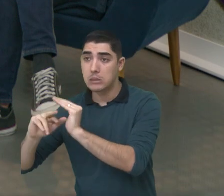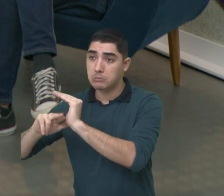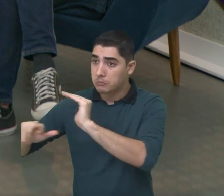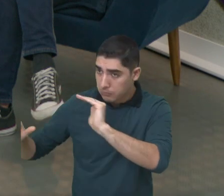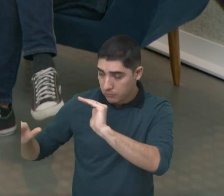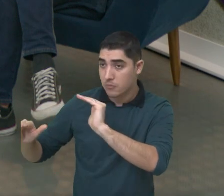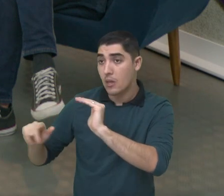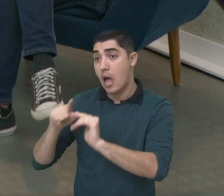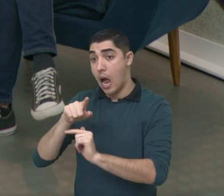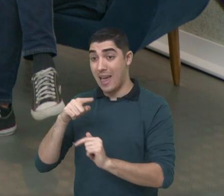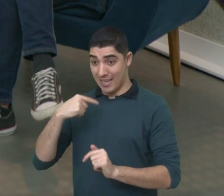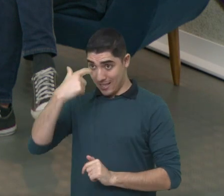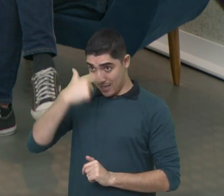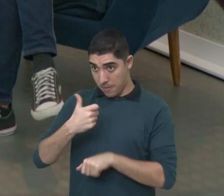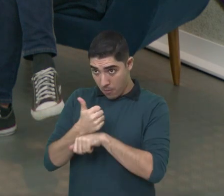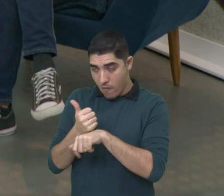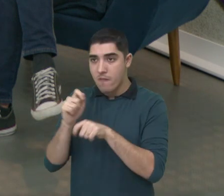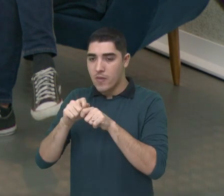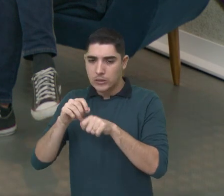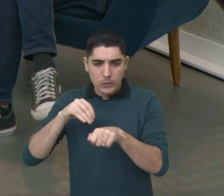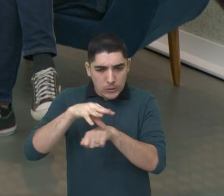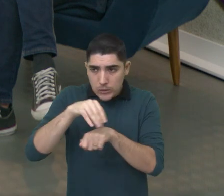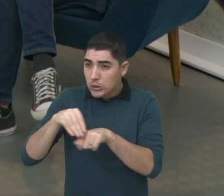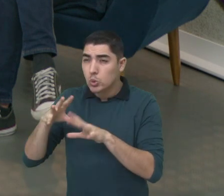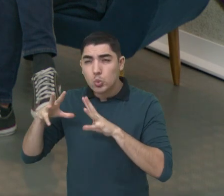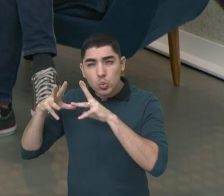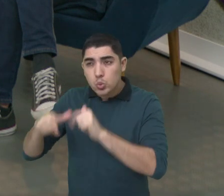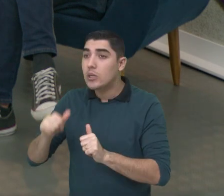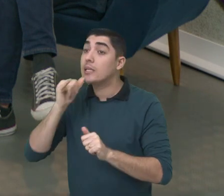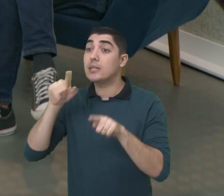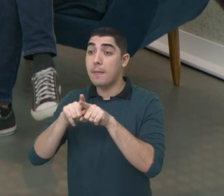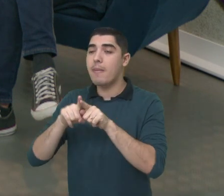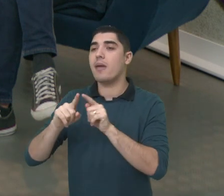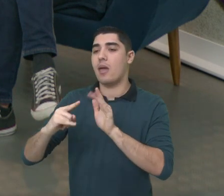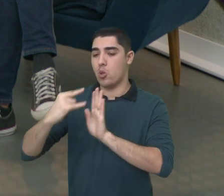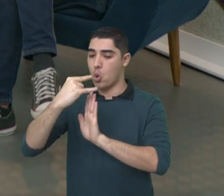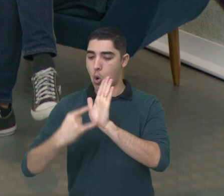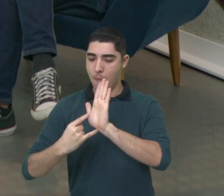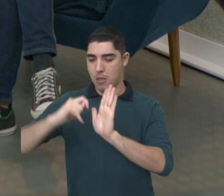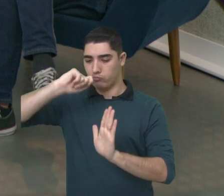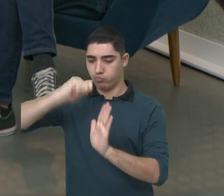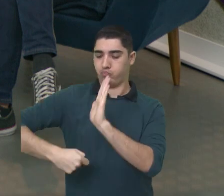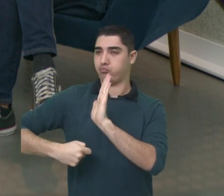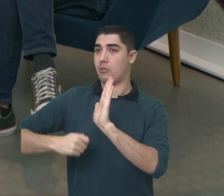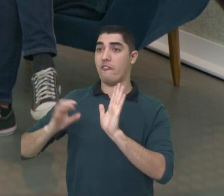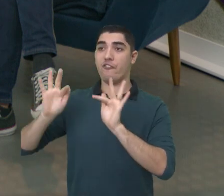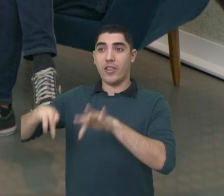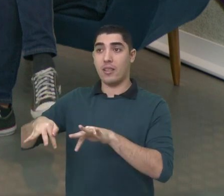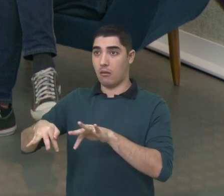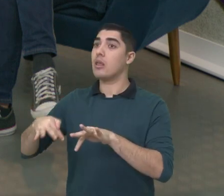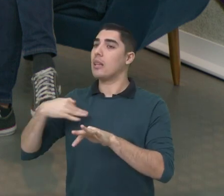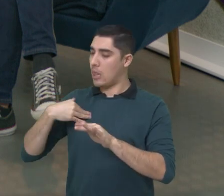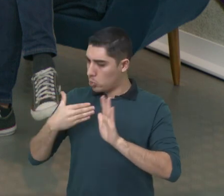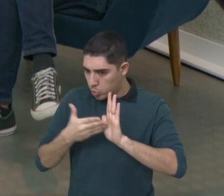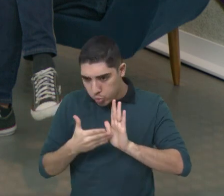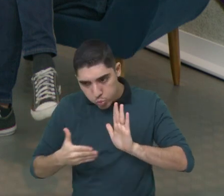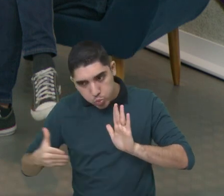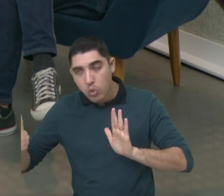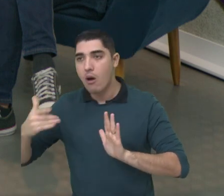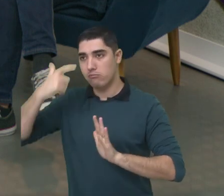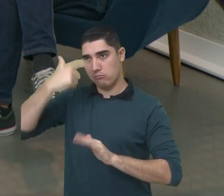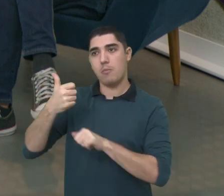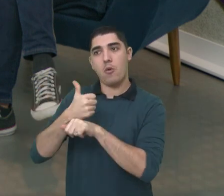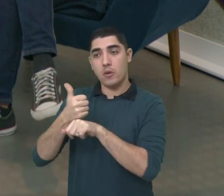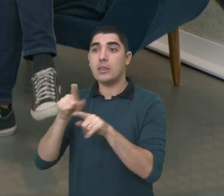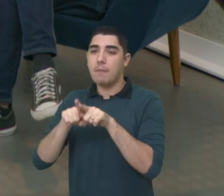e ele faz a tramitação total, até a escritura definitiva, no caso da venda. No caso de uma